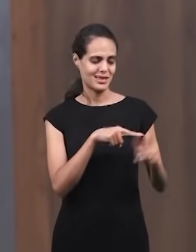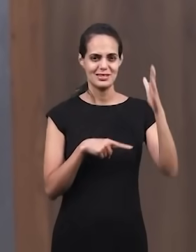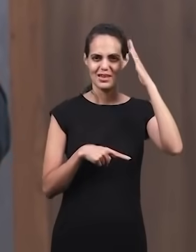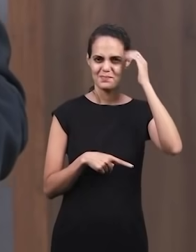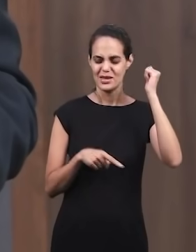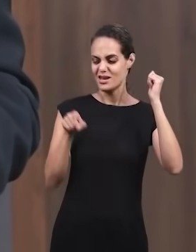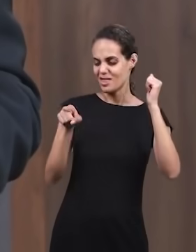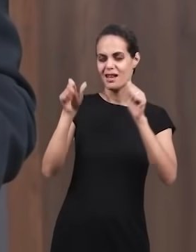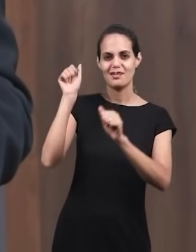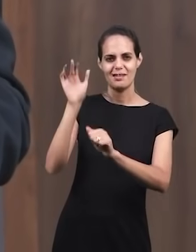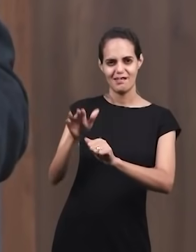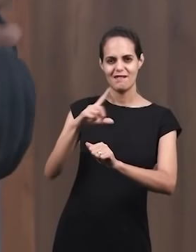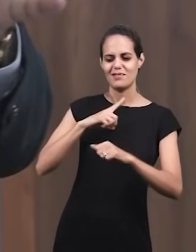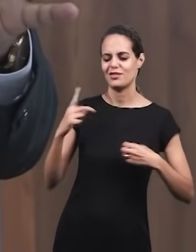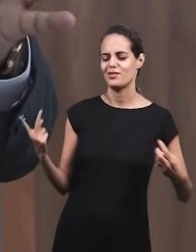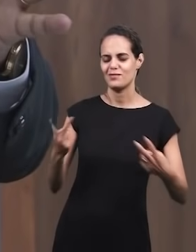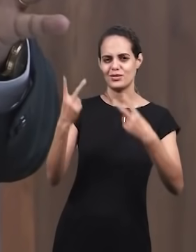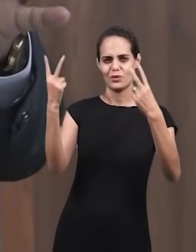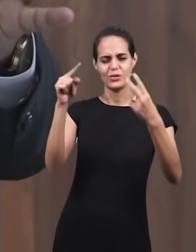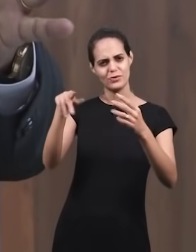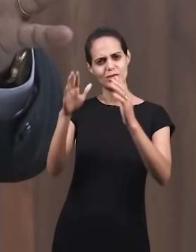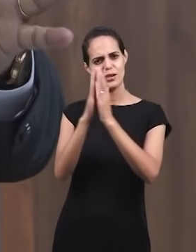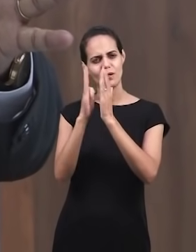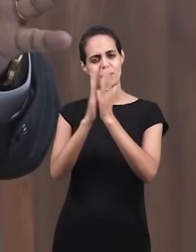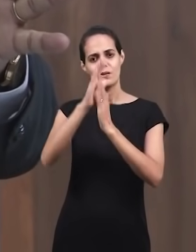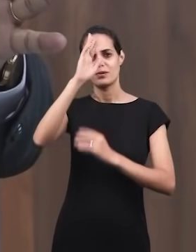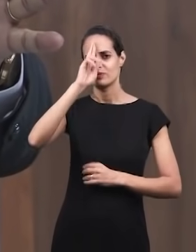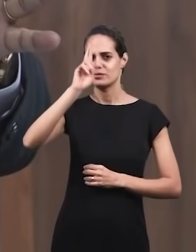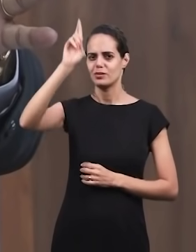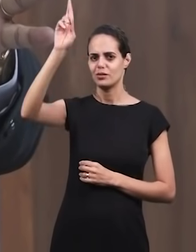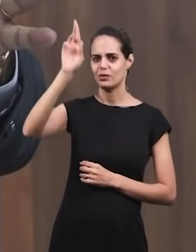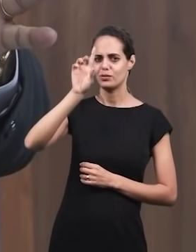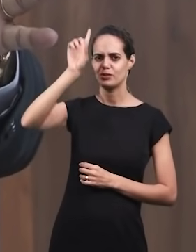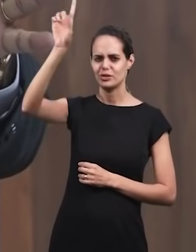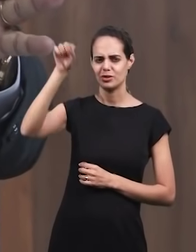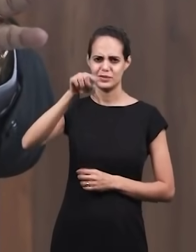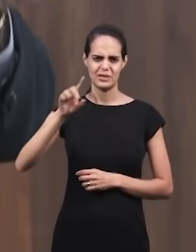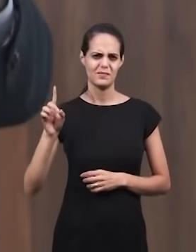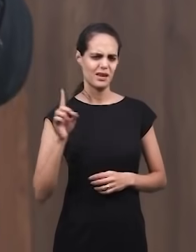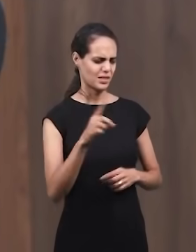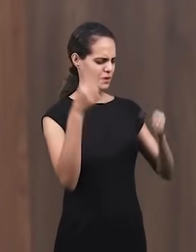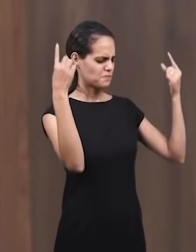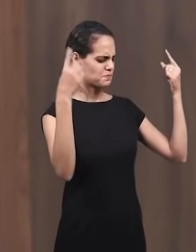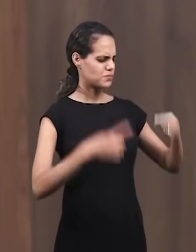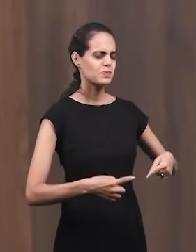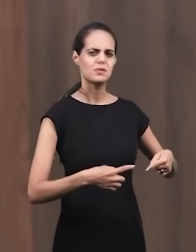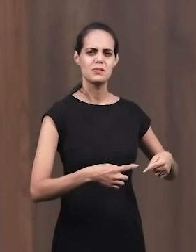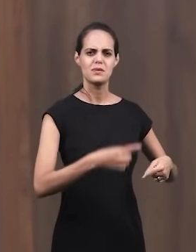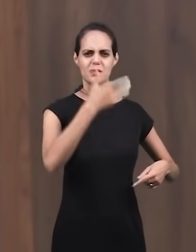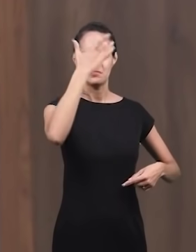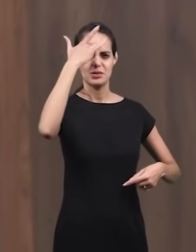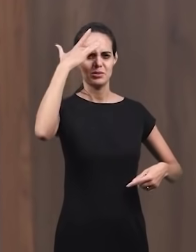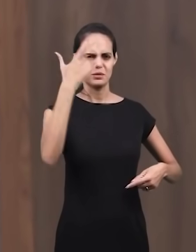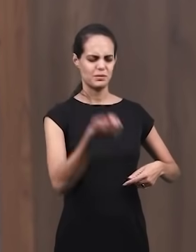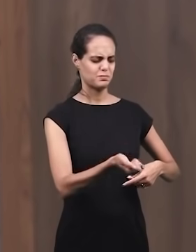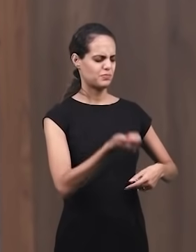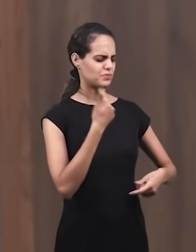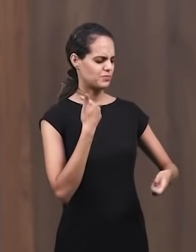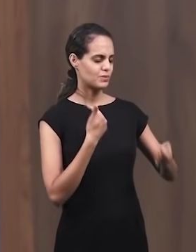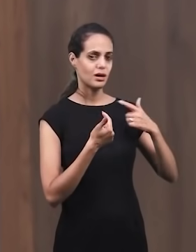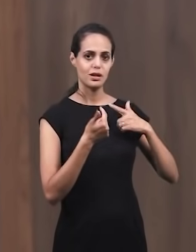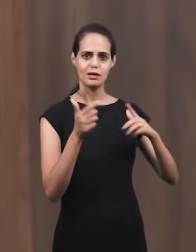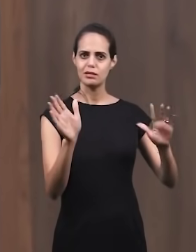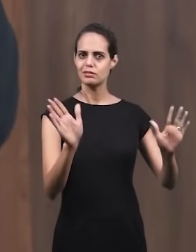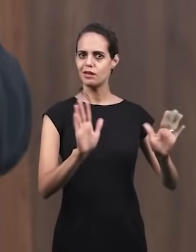está tendo vitória. Você, meu irmão, minha irmã, ora a Deus. Não precisa ir lá afrontar aquele que te zombou de você, que desprezou